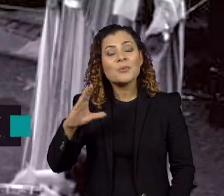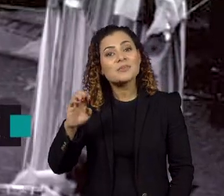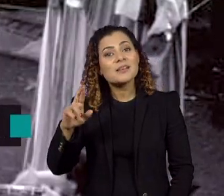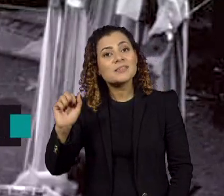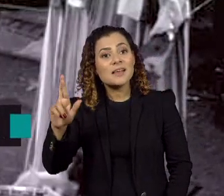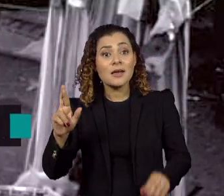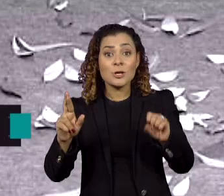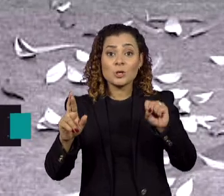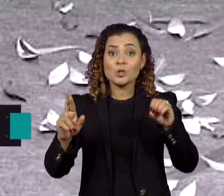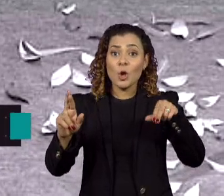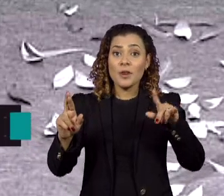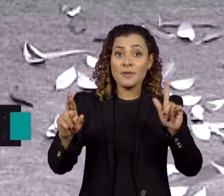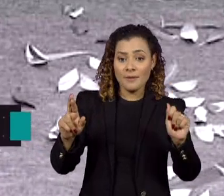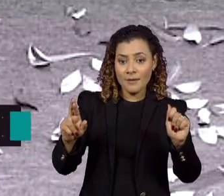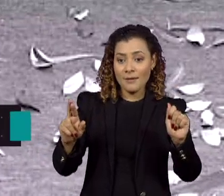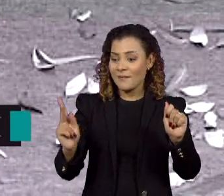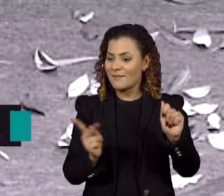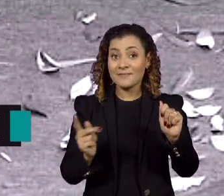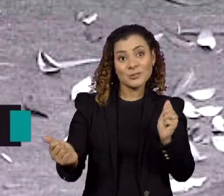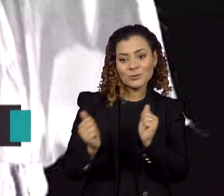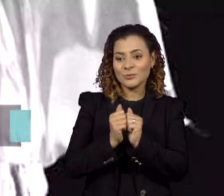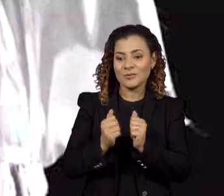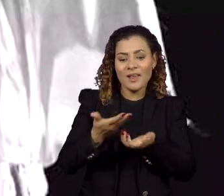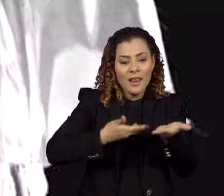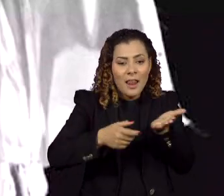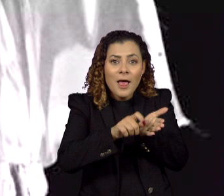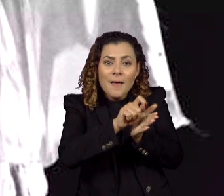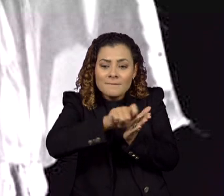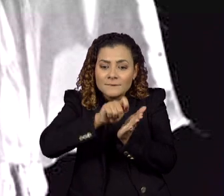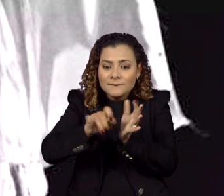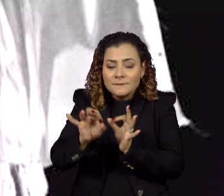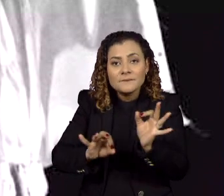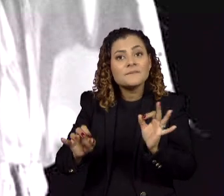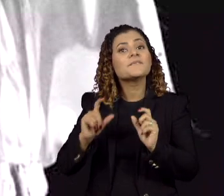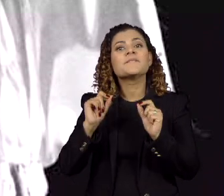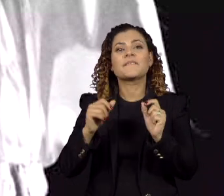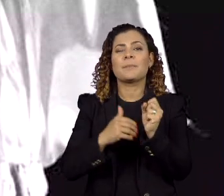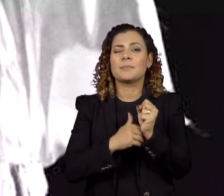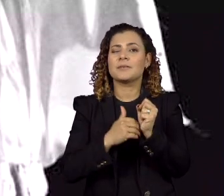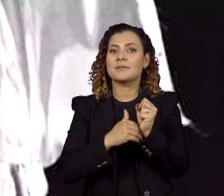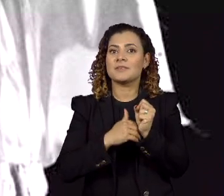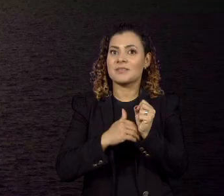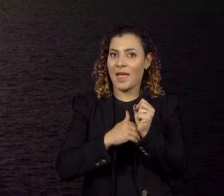Pitinin, Ilo começa a elaborar o texto de O Mistério das 9 Luas.